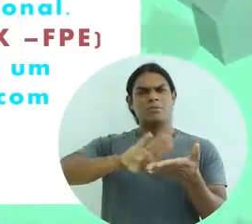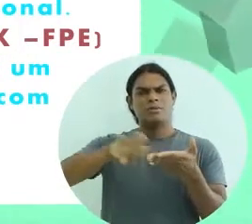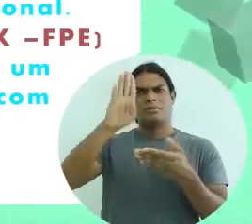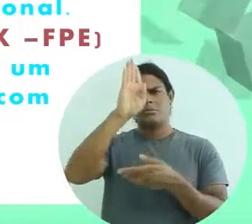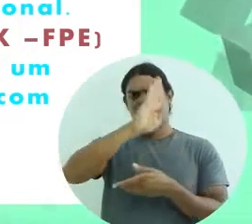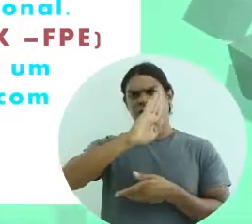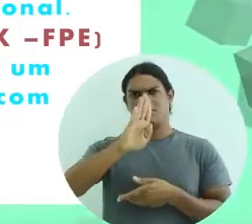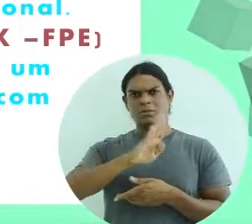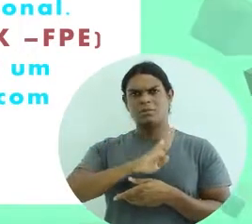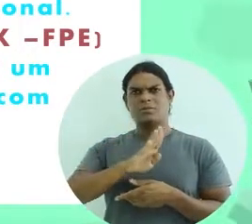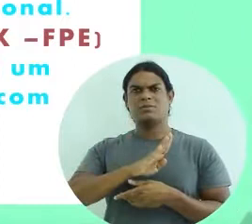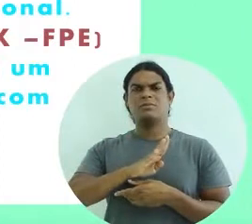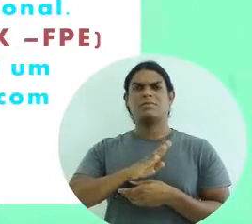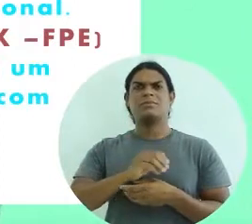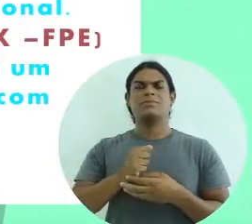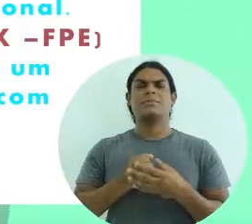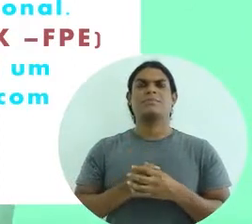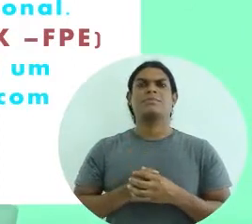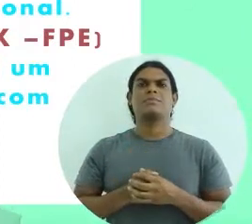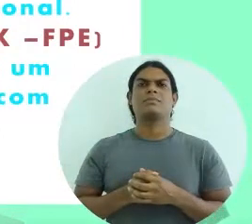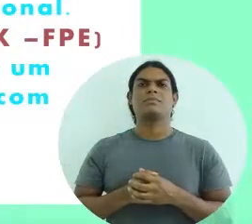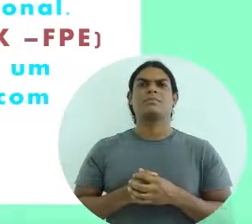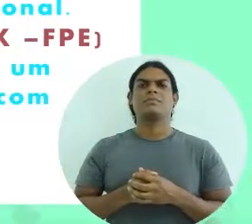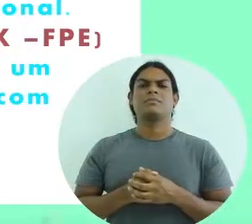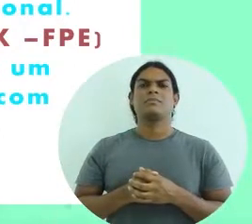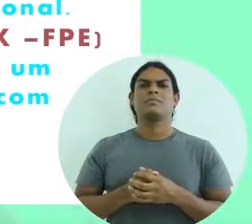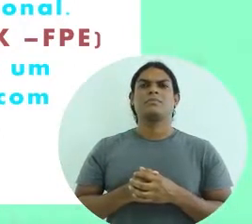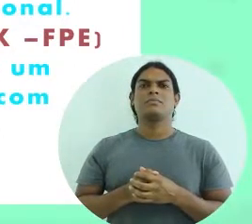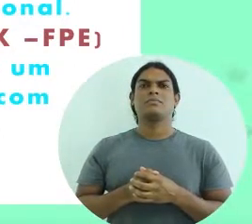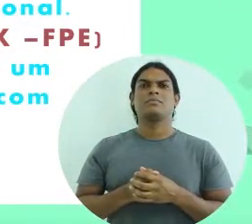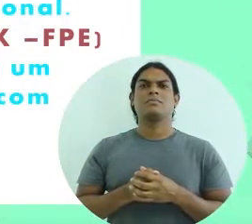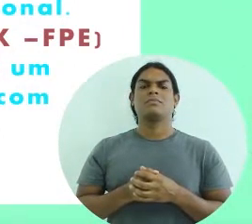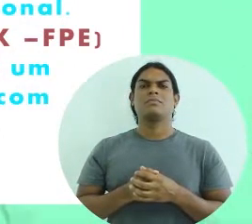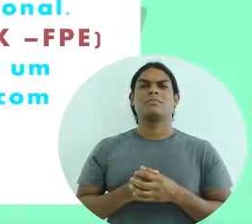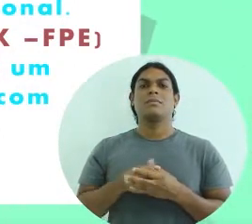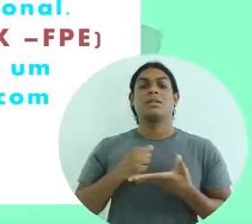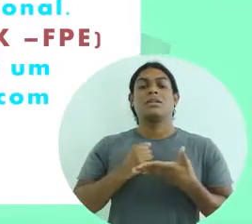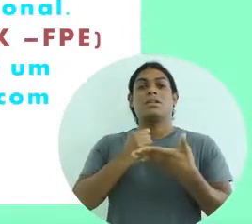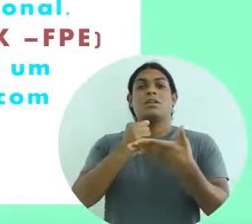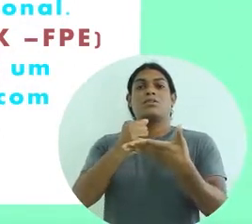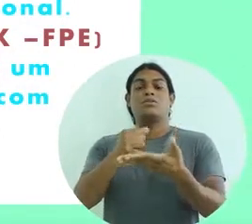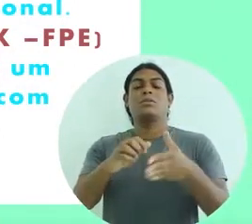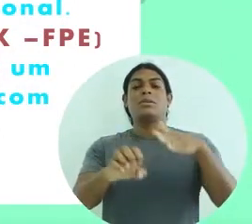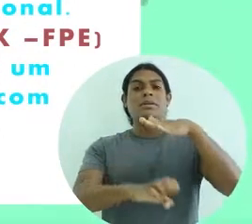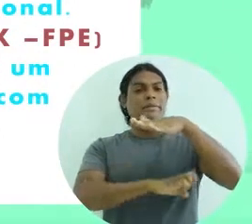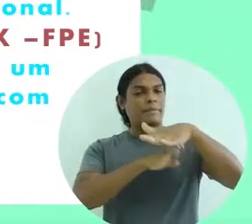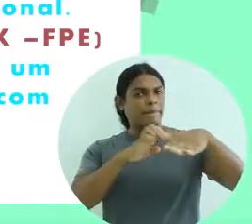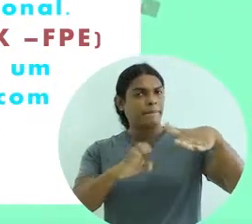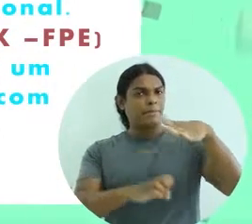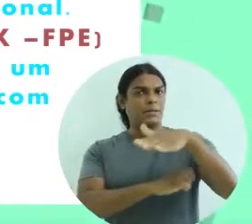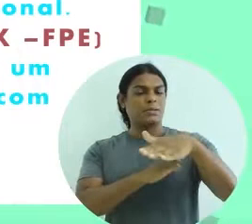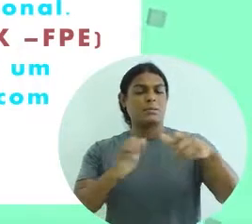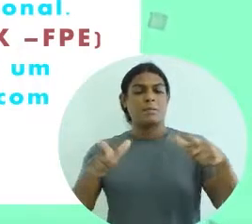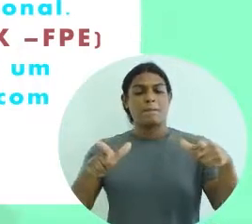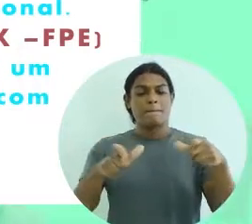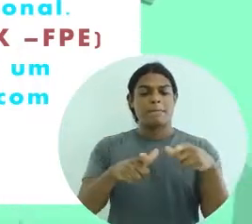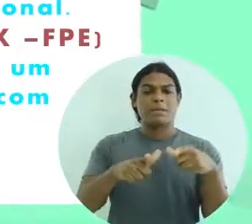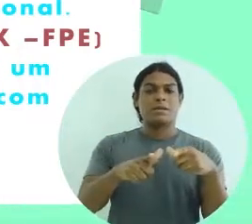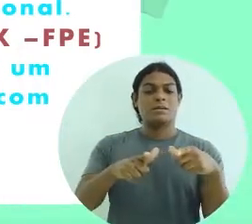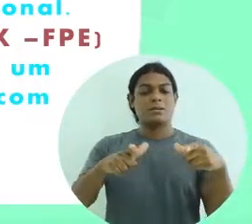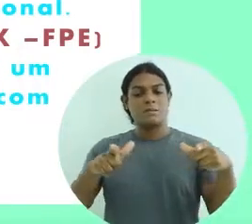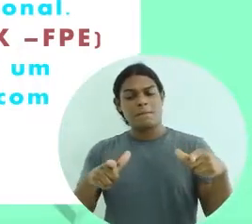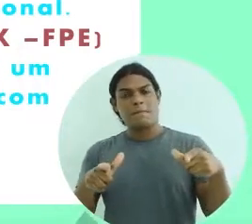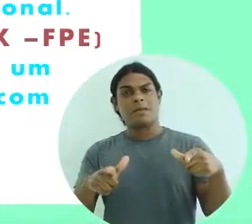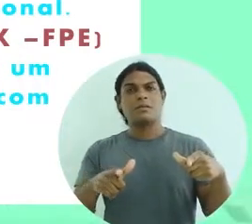que é de concessão de crédito para pequenas e médias empresas. Ele se divide